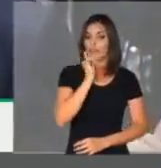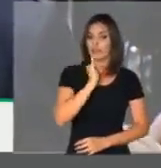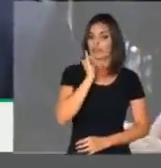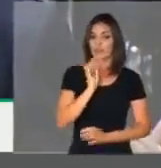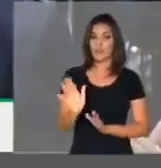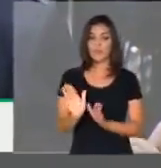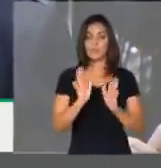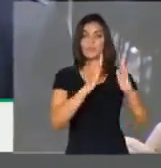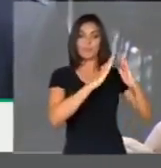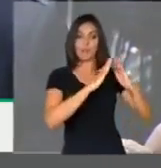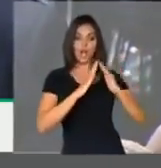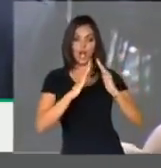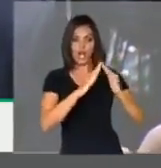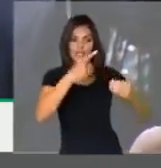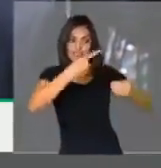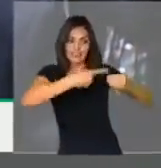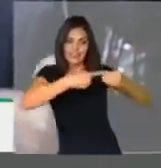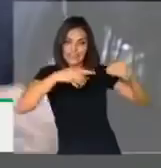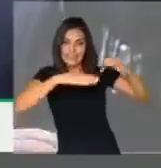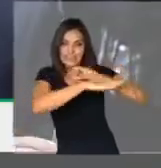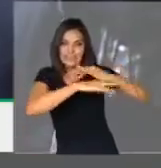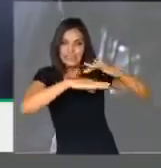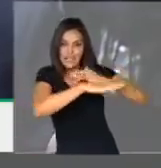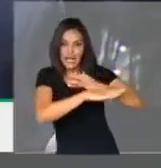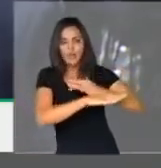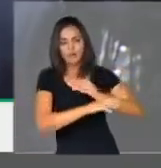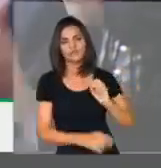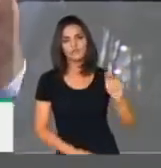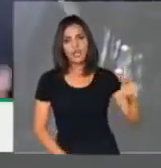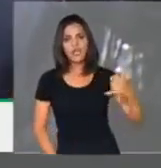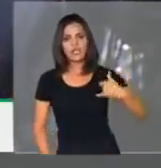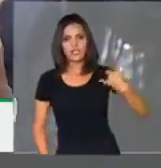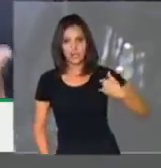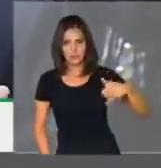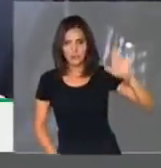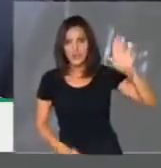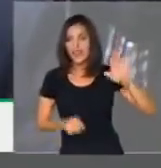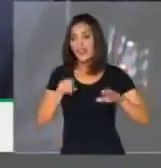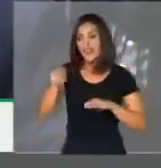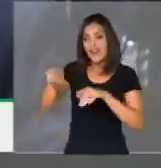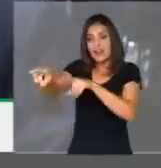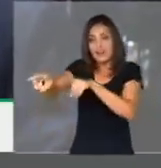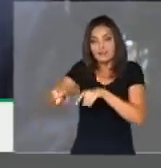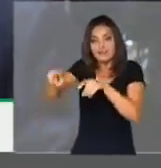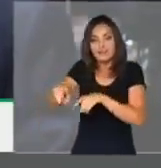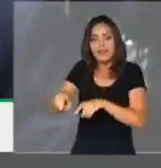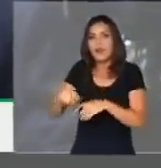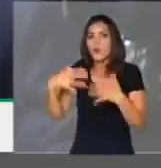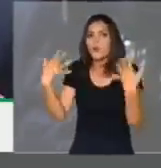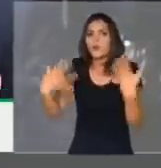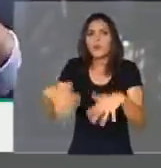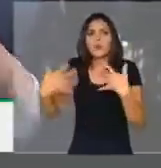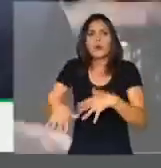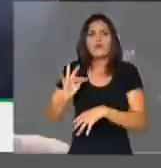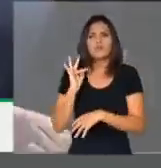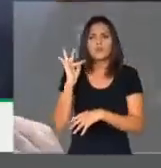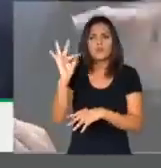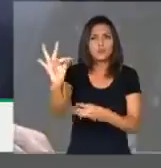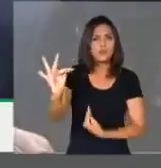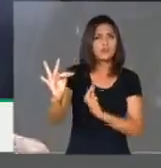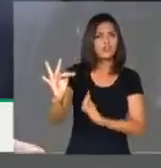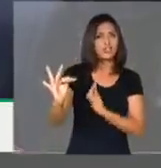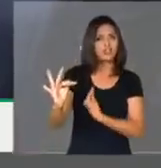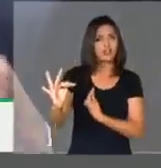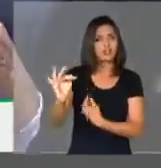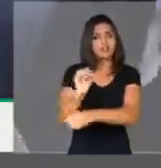a expectativa de vida. Eu acho uma insensibilidade sem